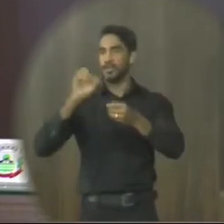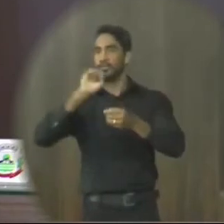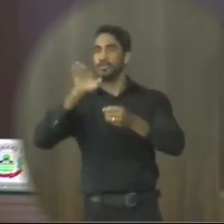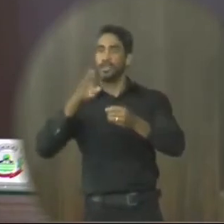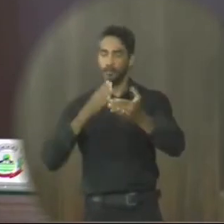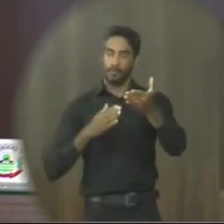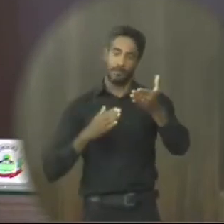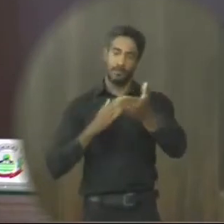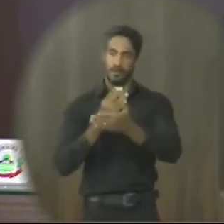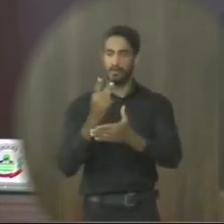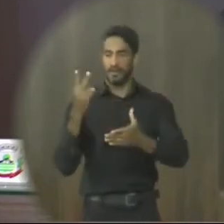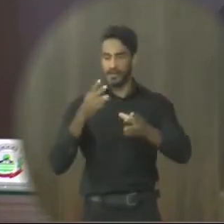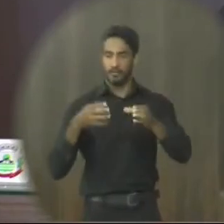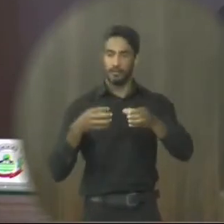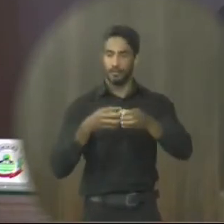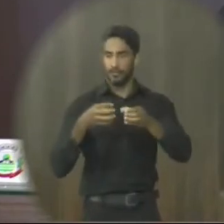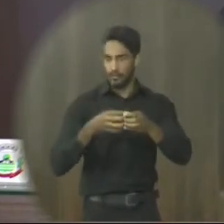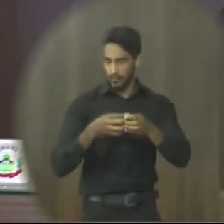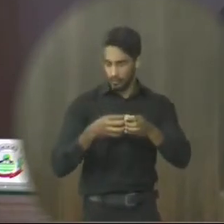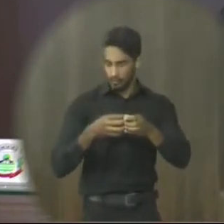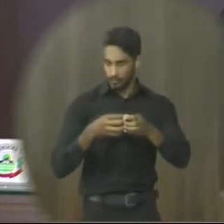foi aprovado em segundo turno